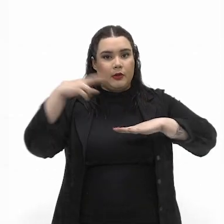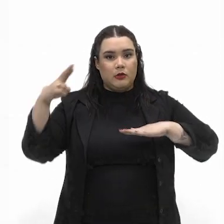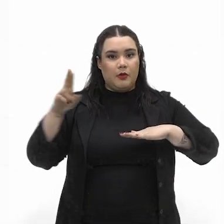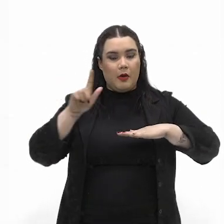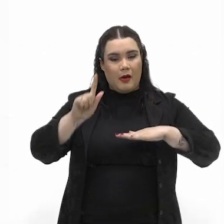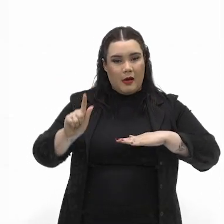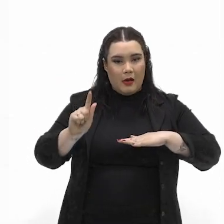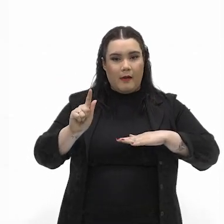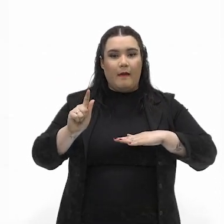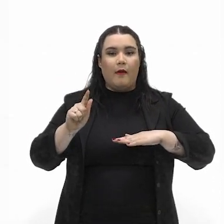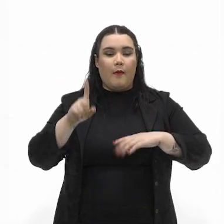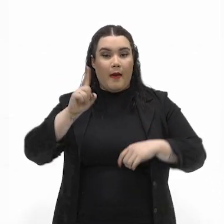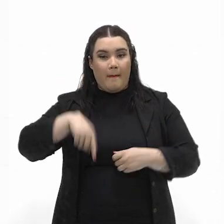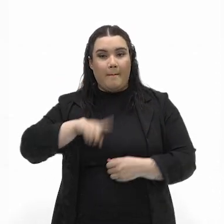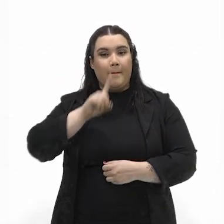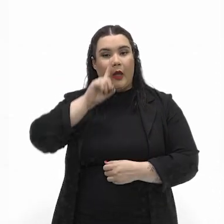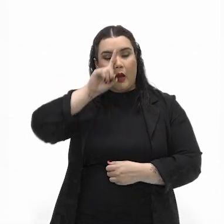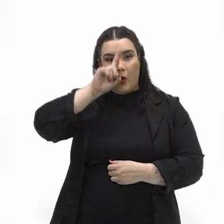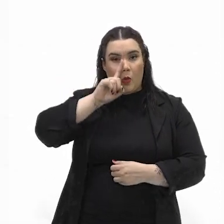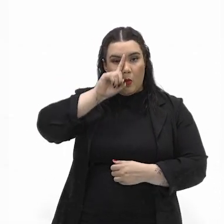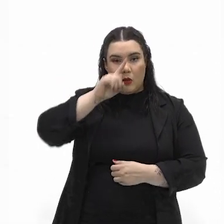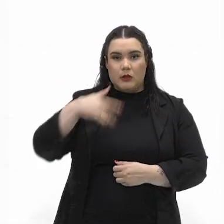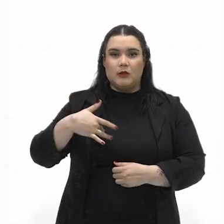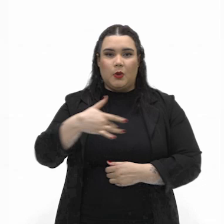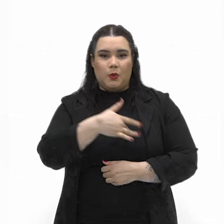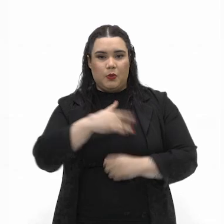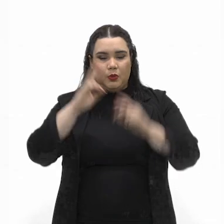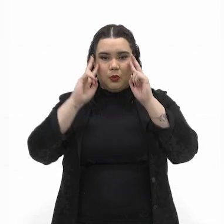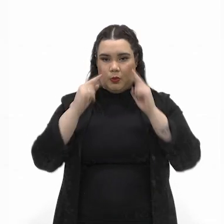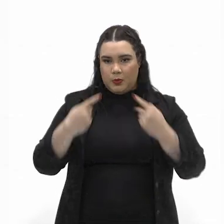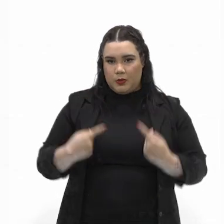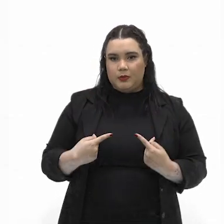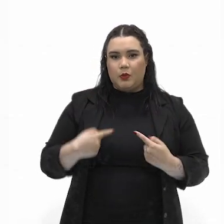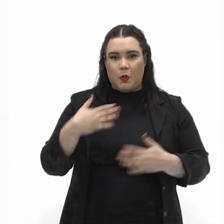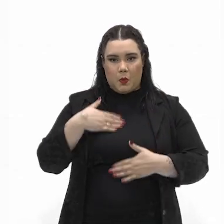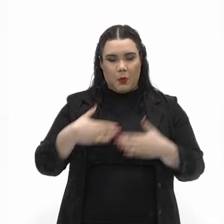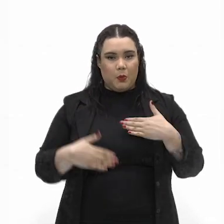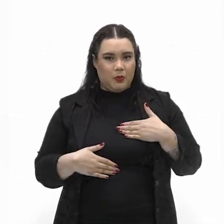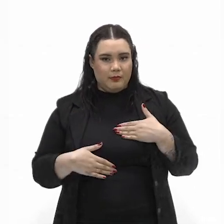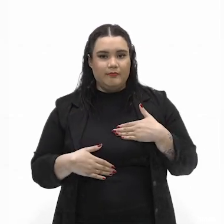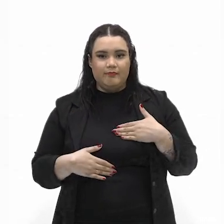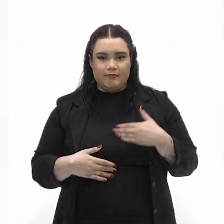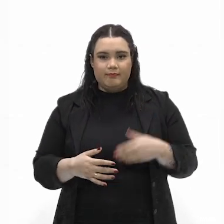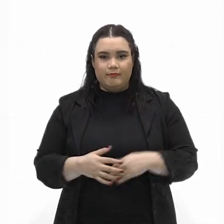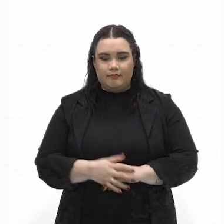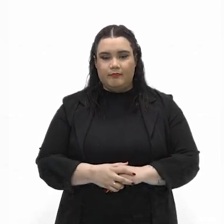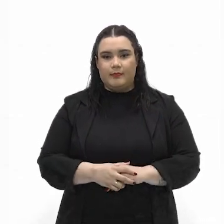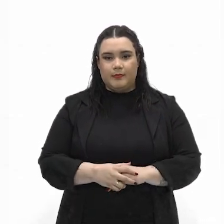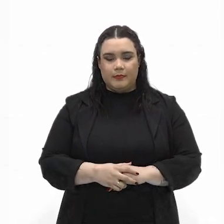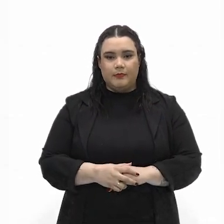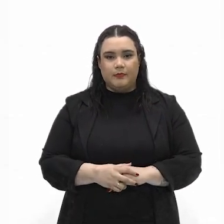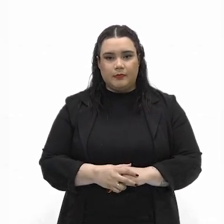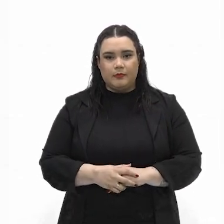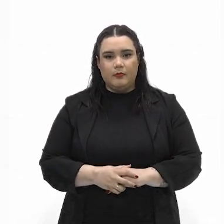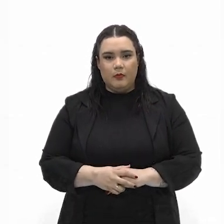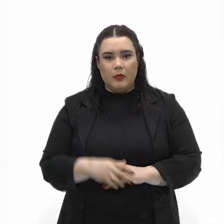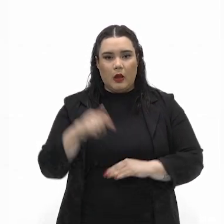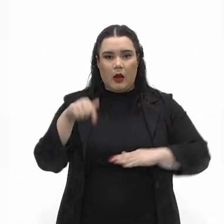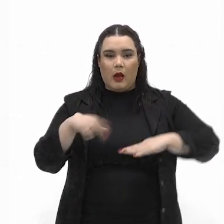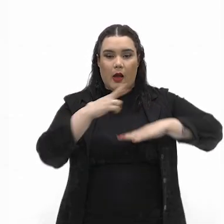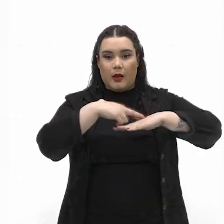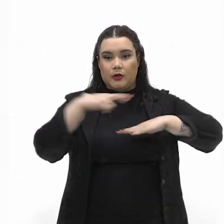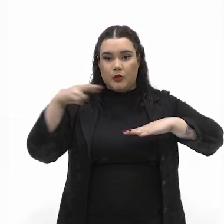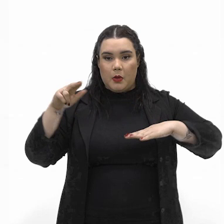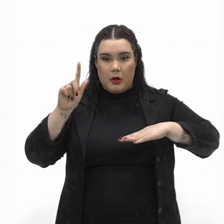extremamente nociva ao nosso corpo, às nossas células. Além da radiação gama, nós